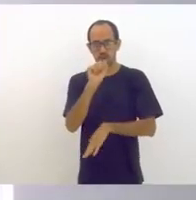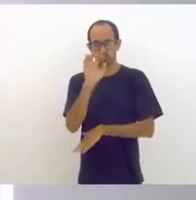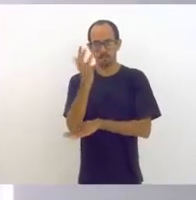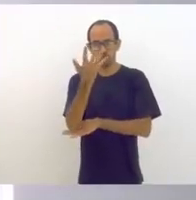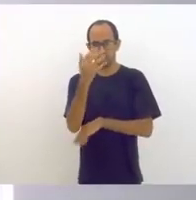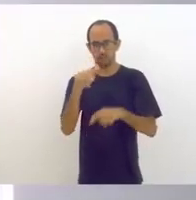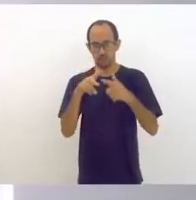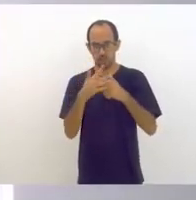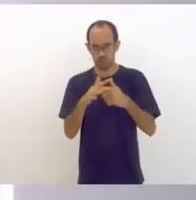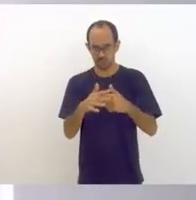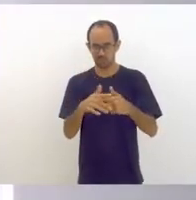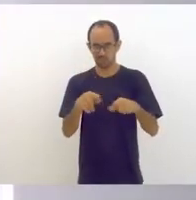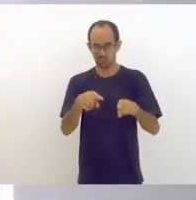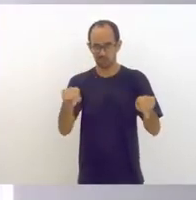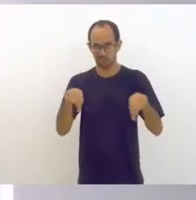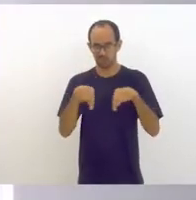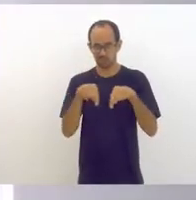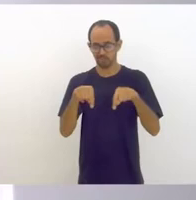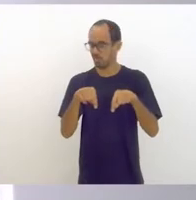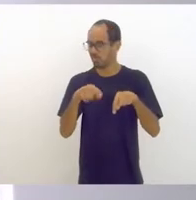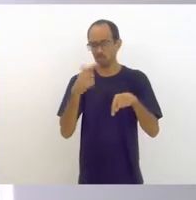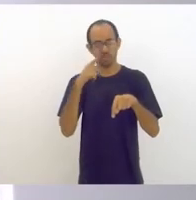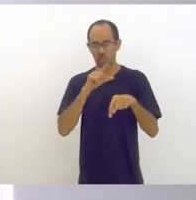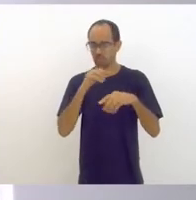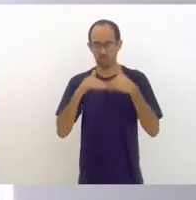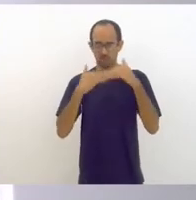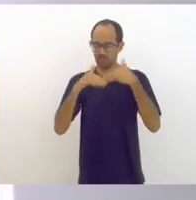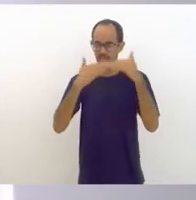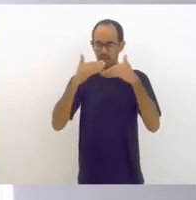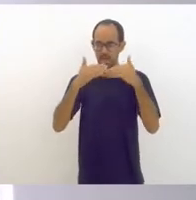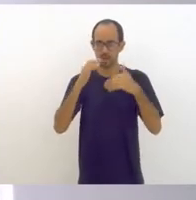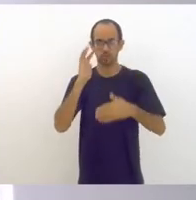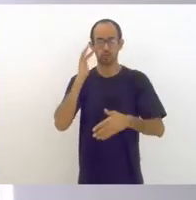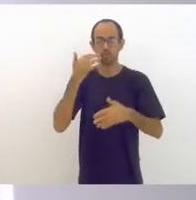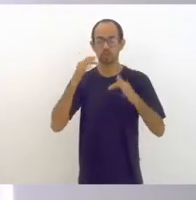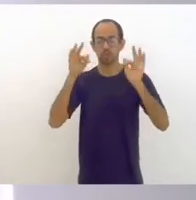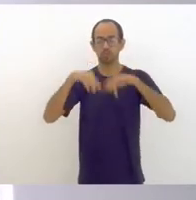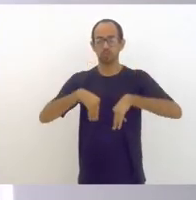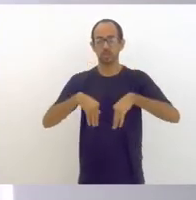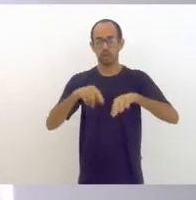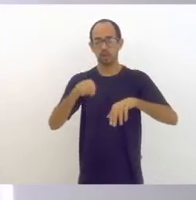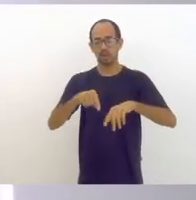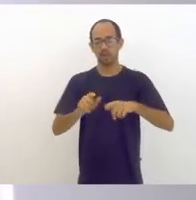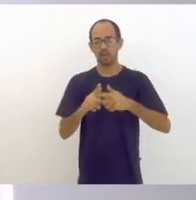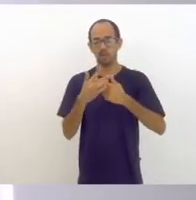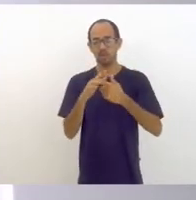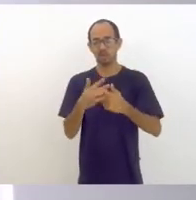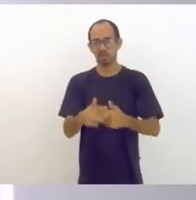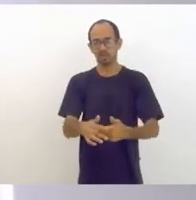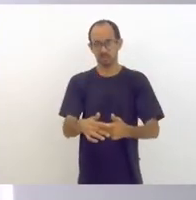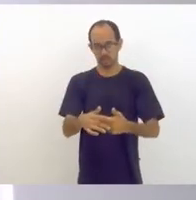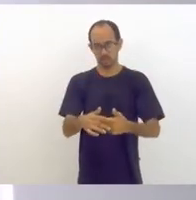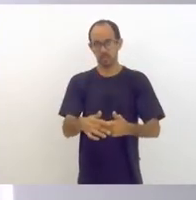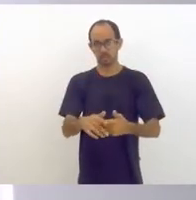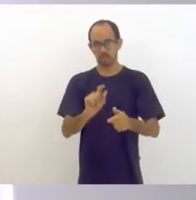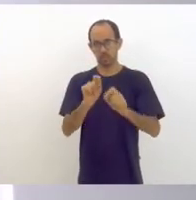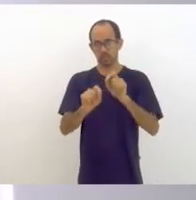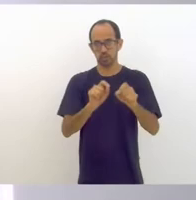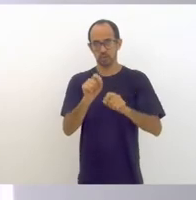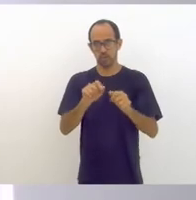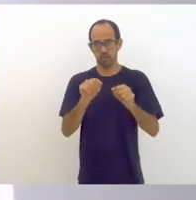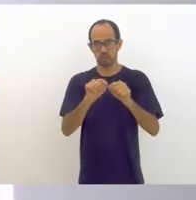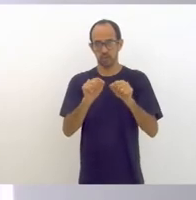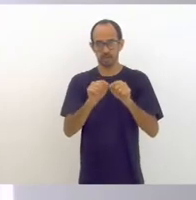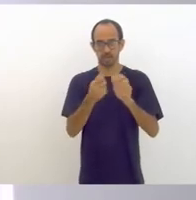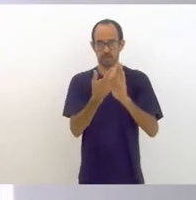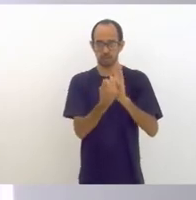área, restaram infrutíferas, a única solução que resta é corrigir esse, fazer o redesenho,